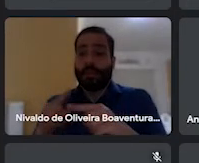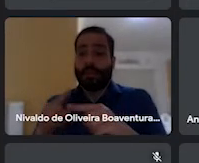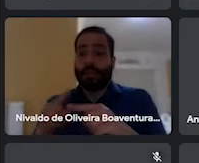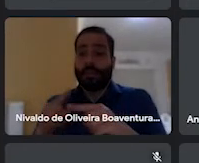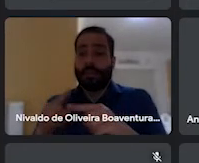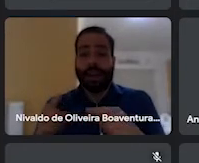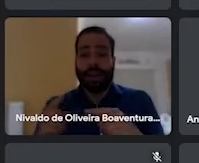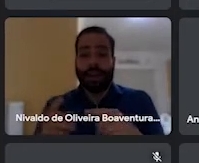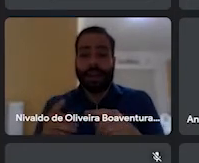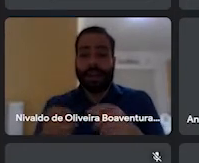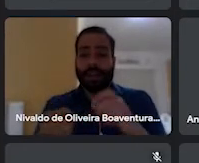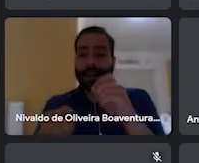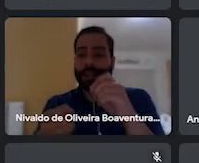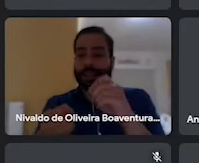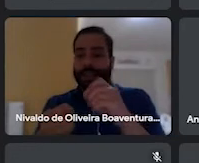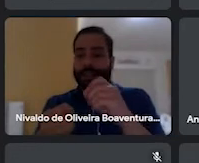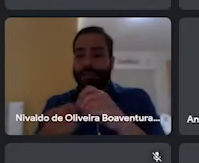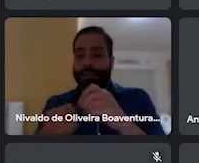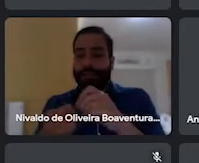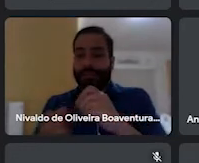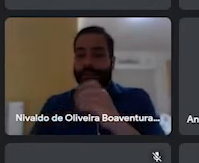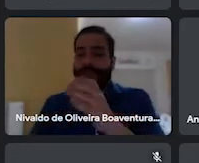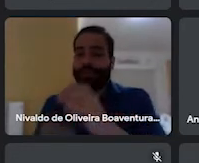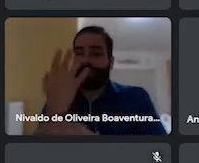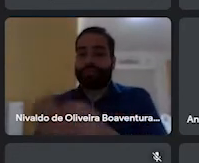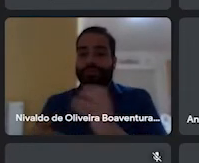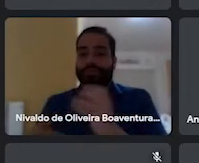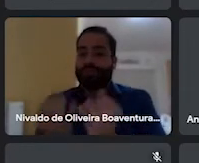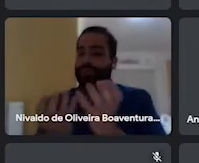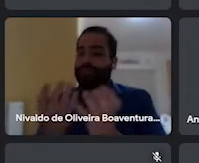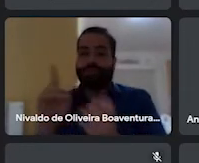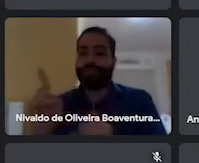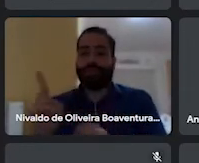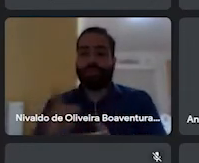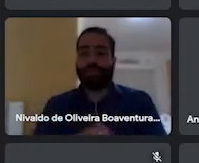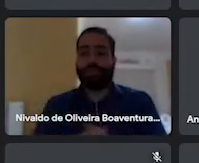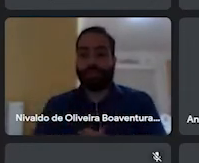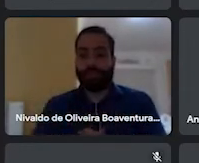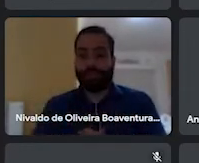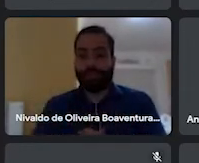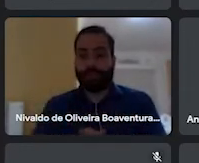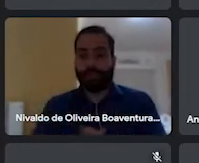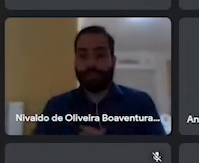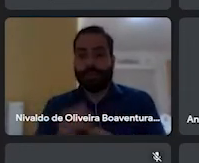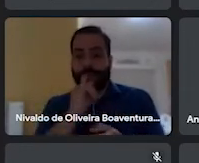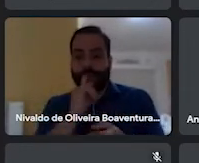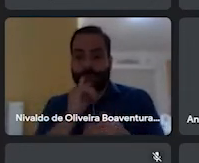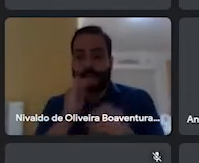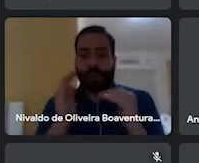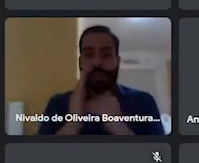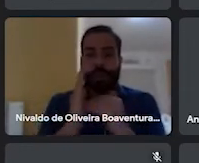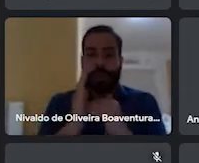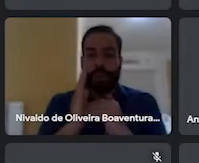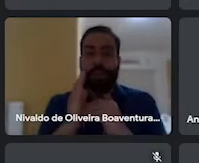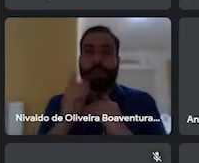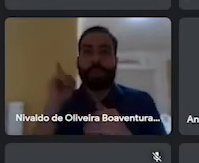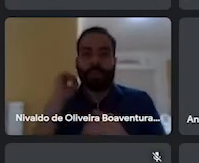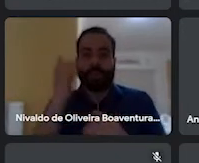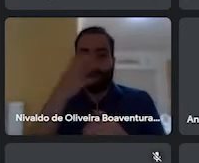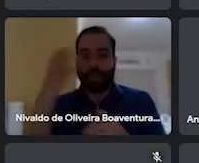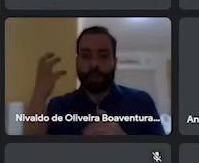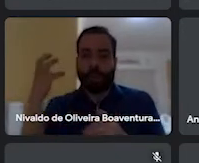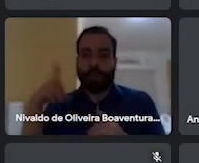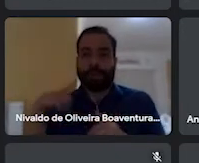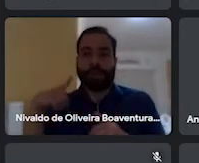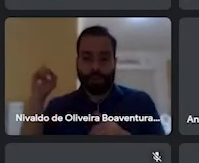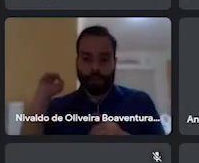Um exemplo foi o último acidente que houve com a CEMIG aqui